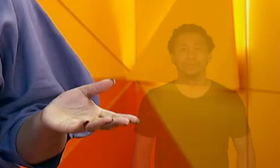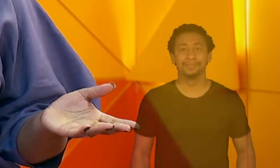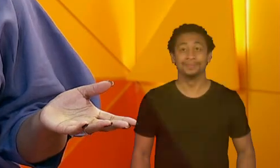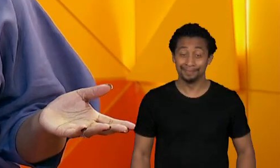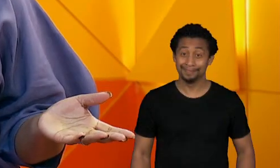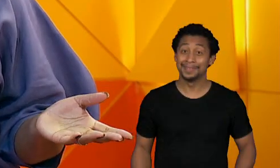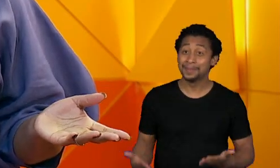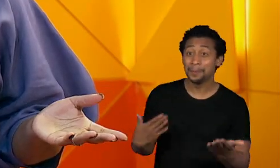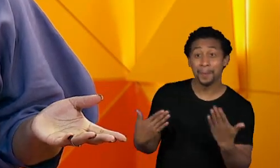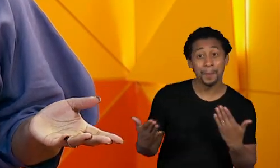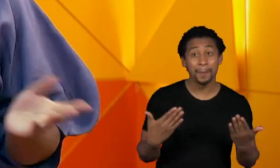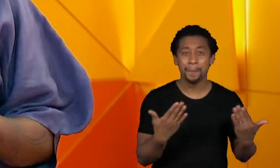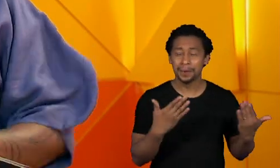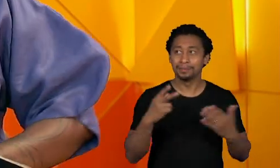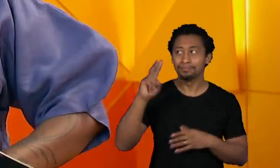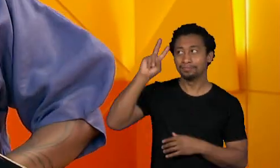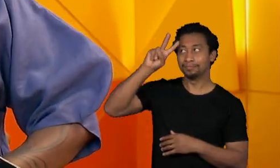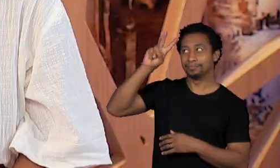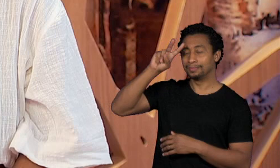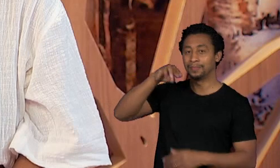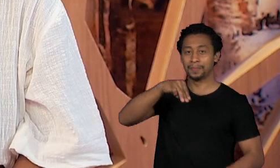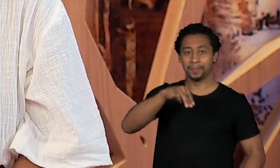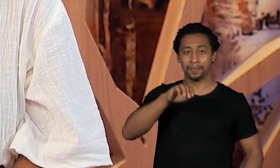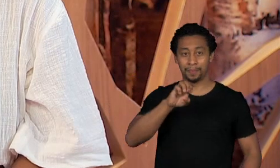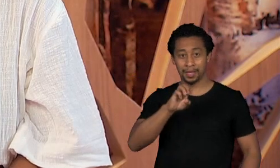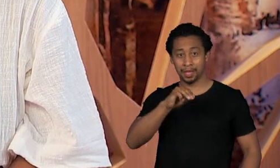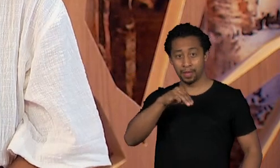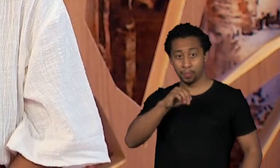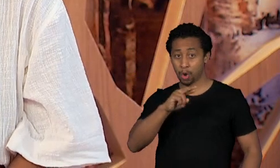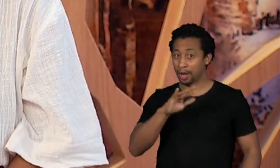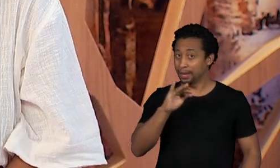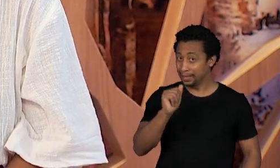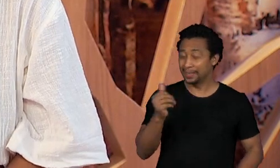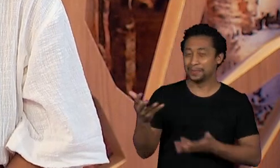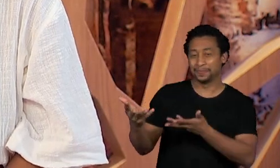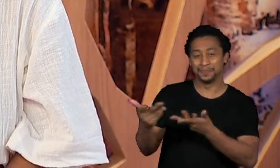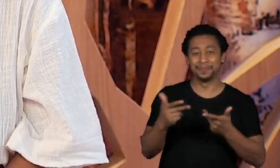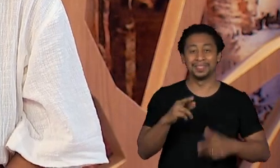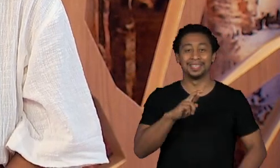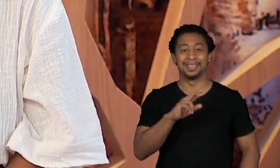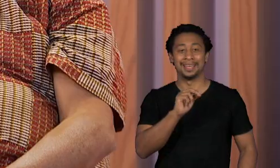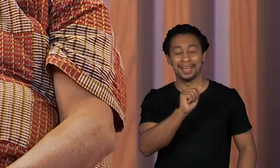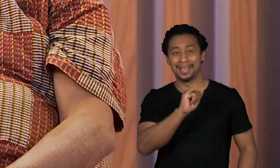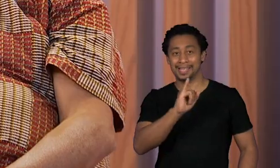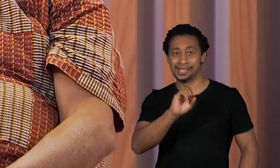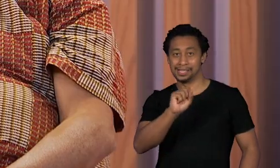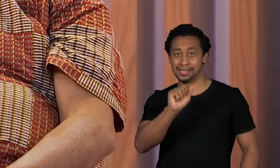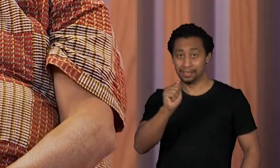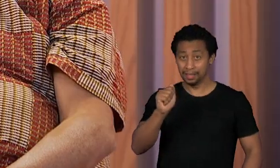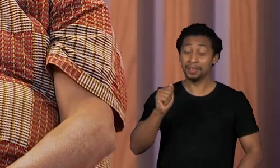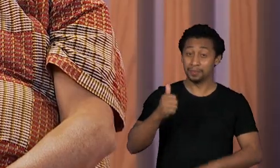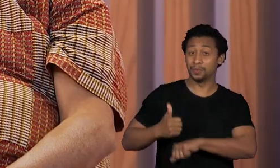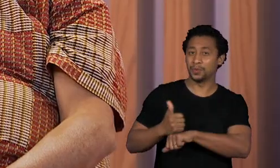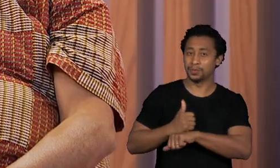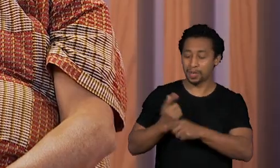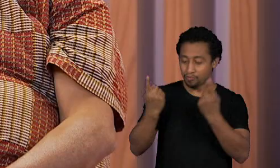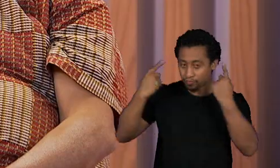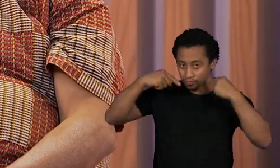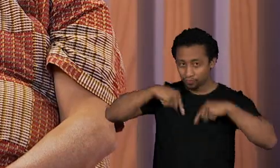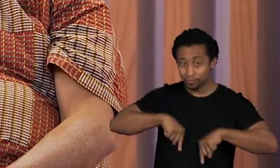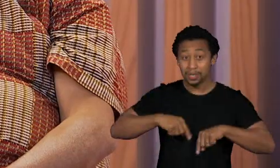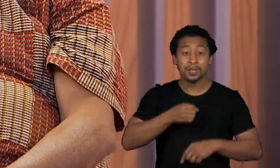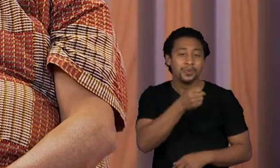gente falar sobre memória, eu recebo aqui a antropóloga e educadora Raíssa Albano de Oliveira e o jornalista e escritor